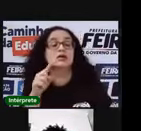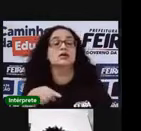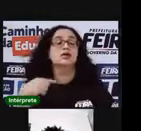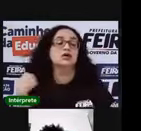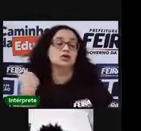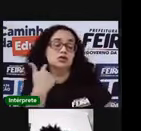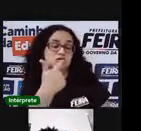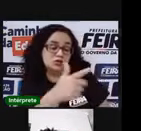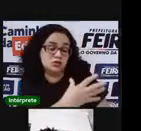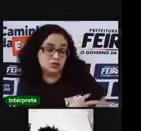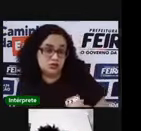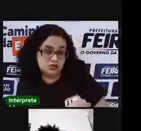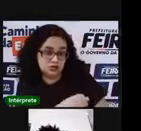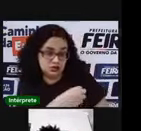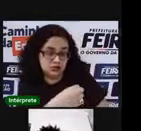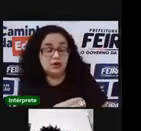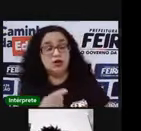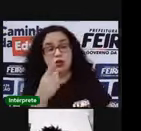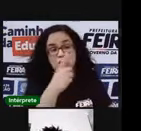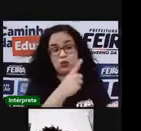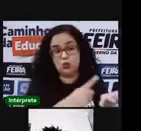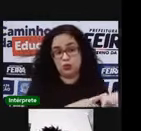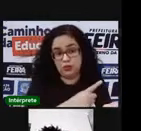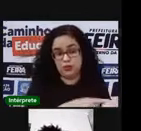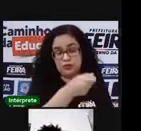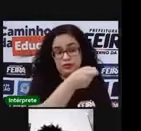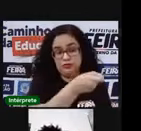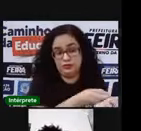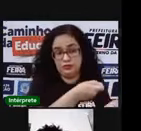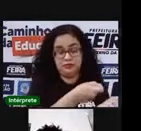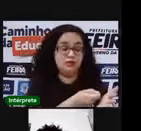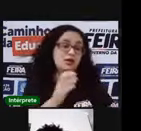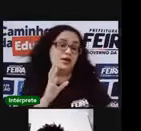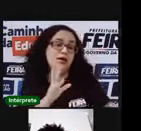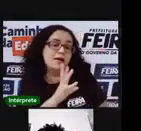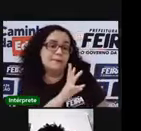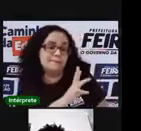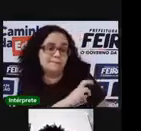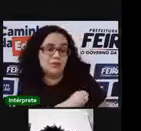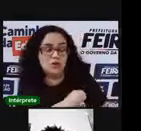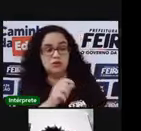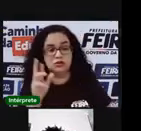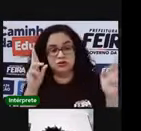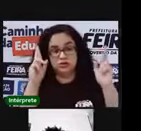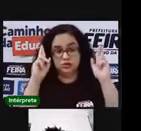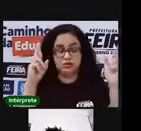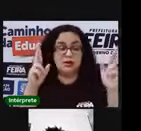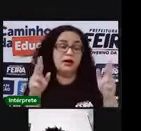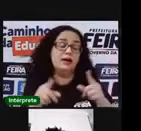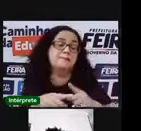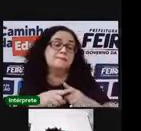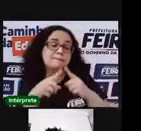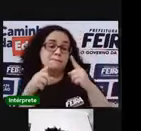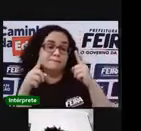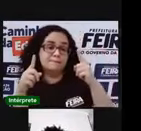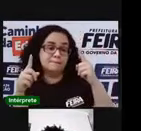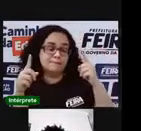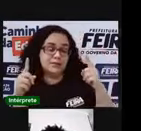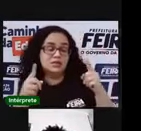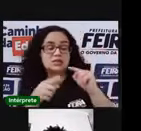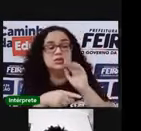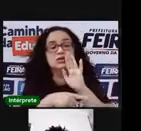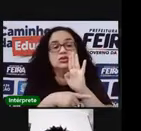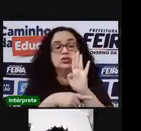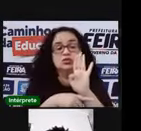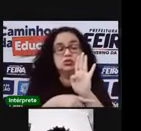nossos filhos, sim, é um compromisso, não é? É um gesto de amor, de responsabilidade. Mas é um gesto de